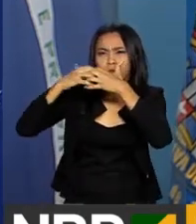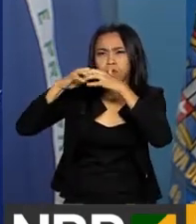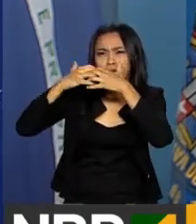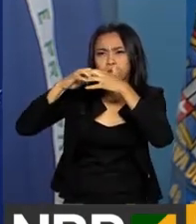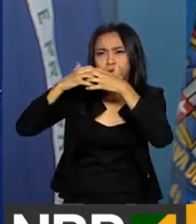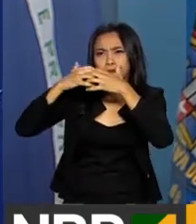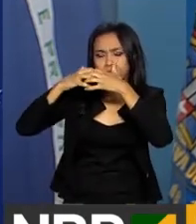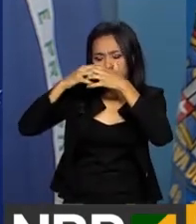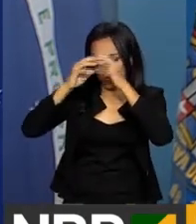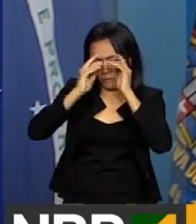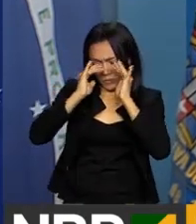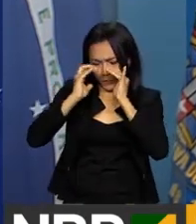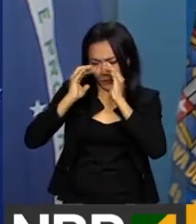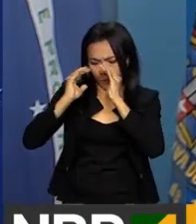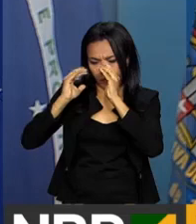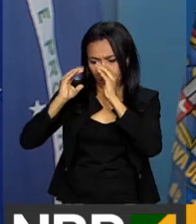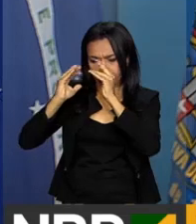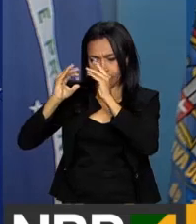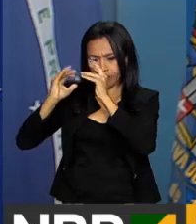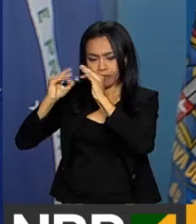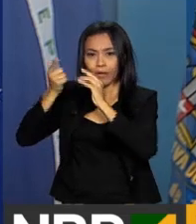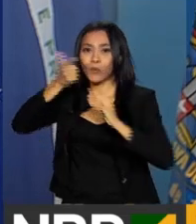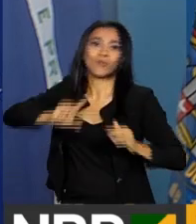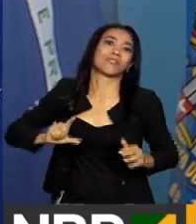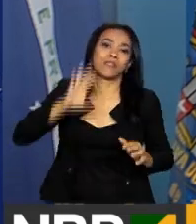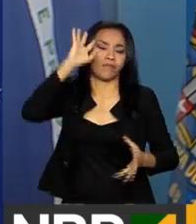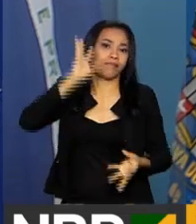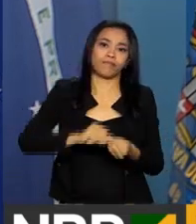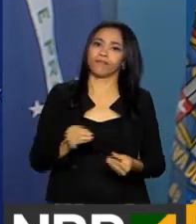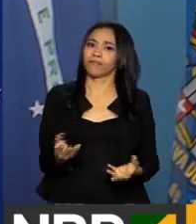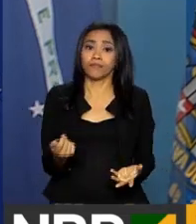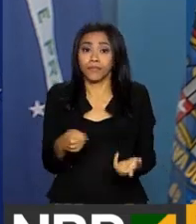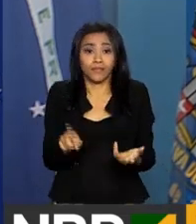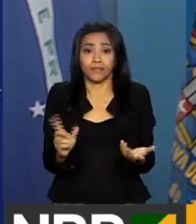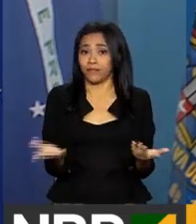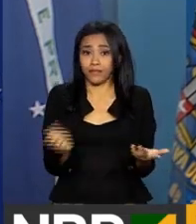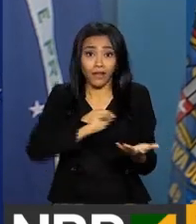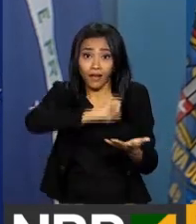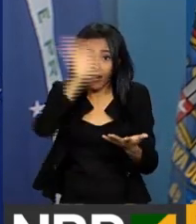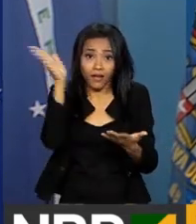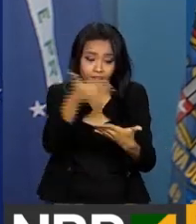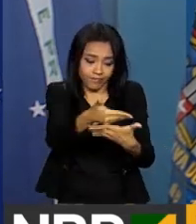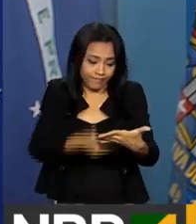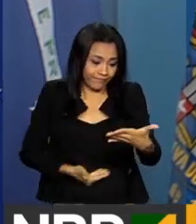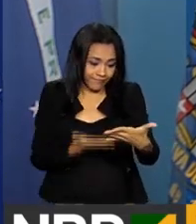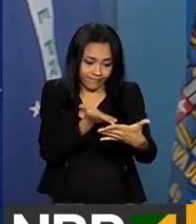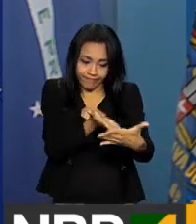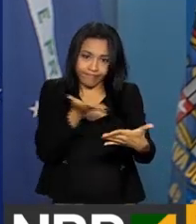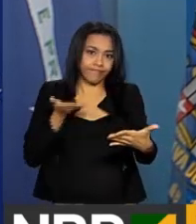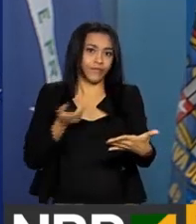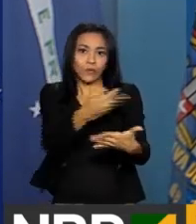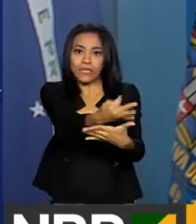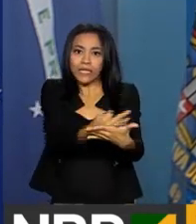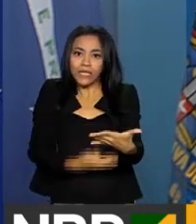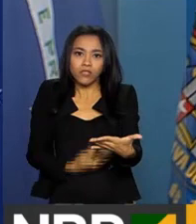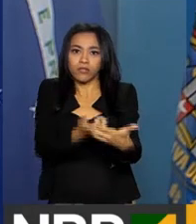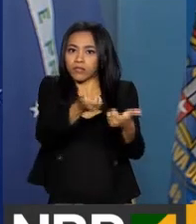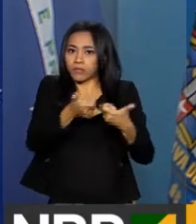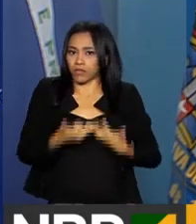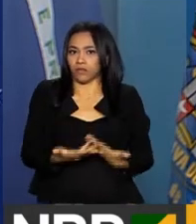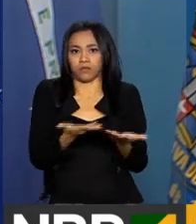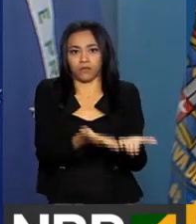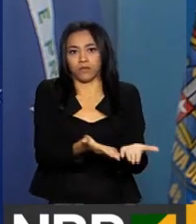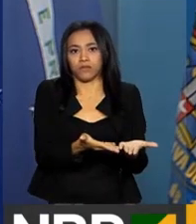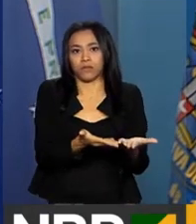sistêmico para chegar a essa conclusão tão clara é a literalidade do texto quando